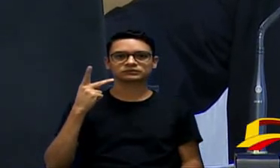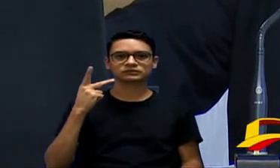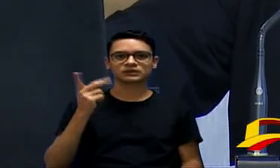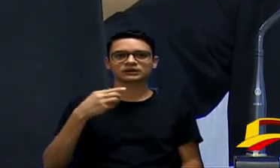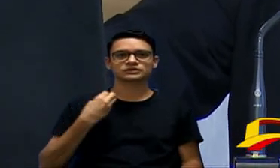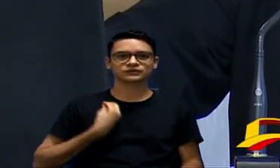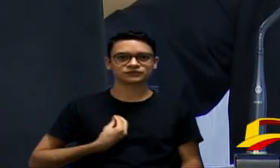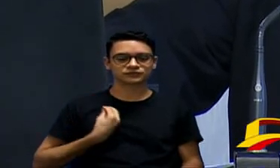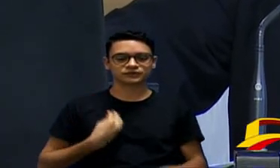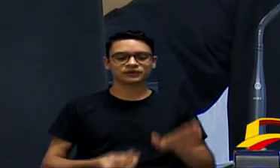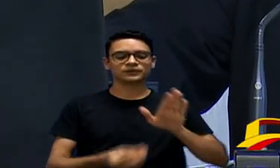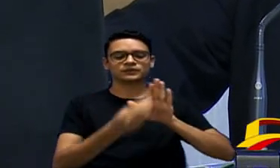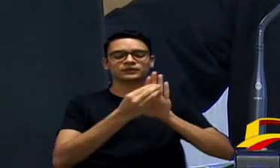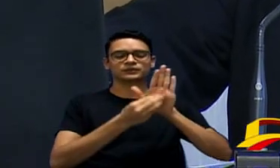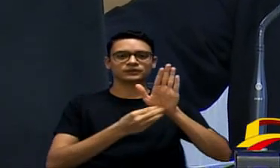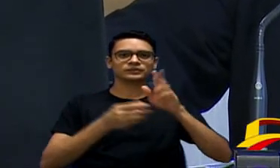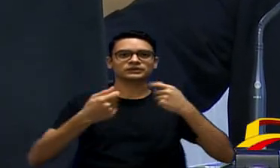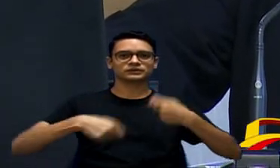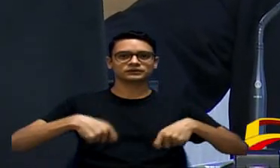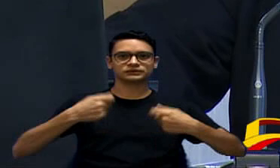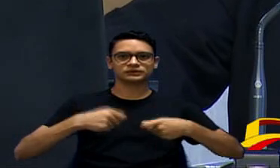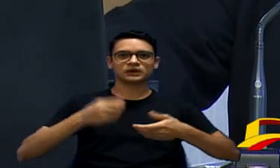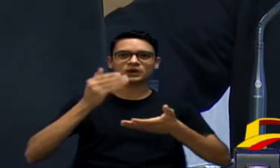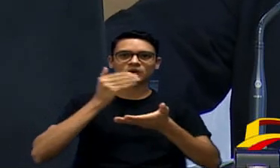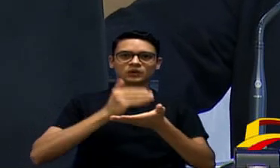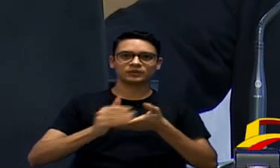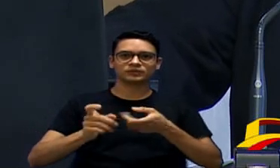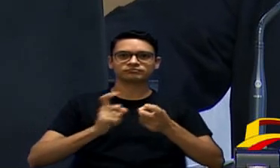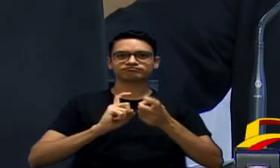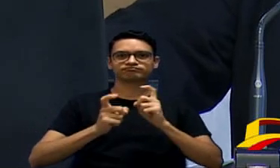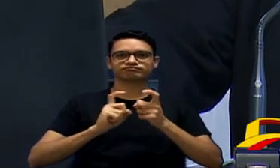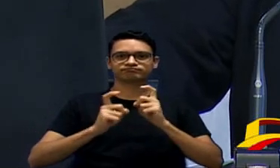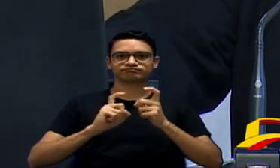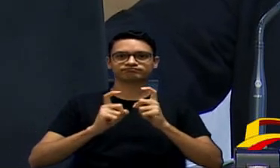precisamos da presença dos senhores vereadores. Vamos dar início à nova sessão.